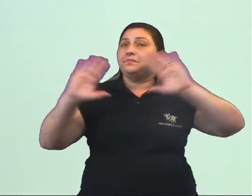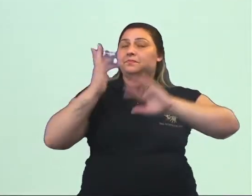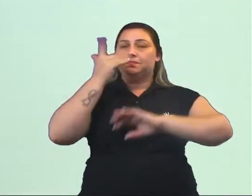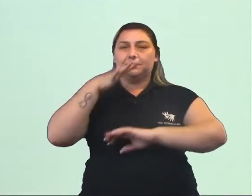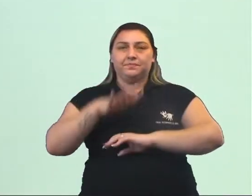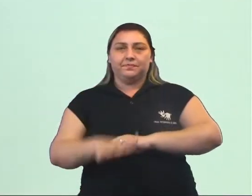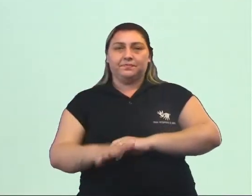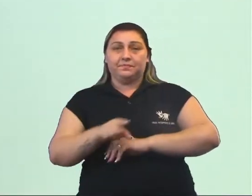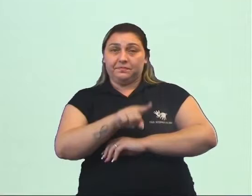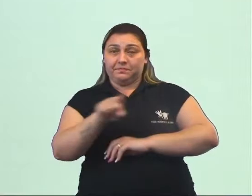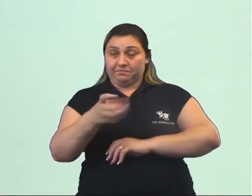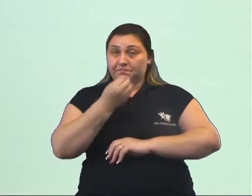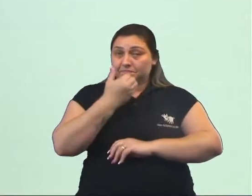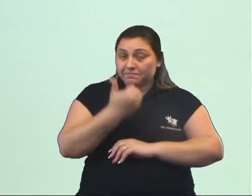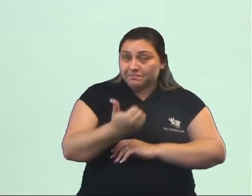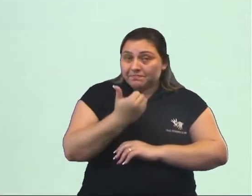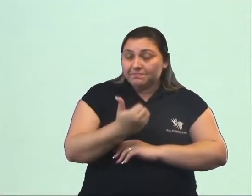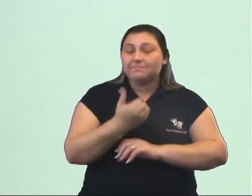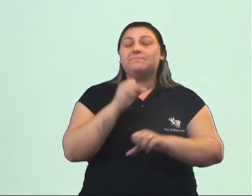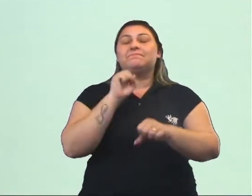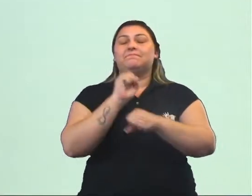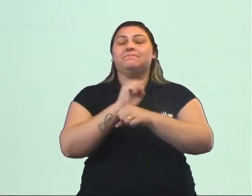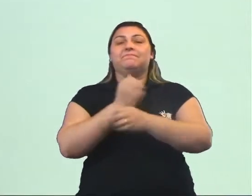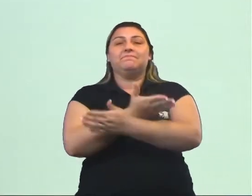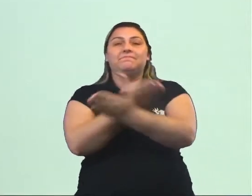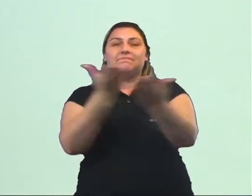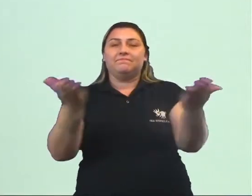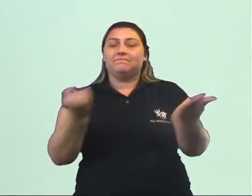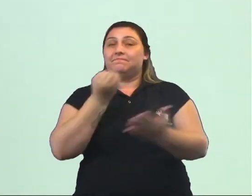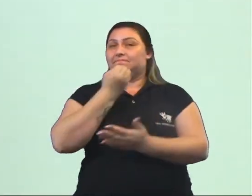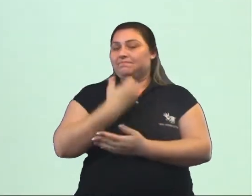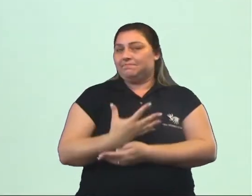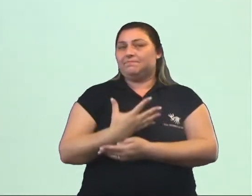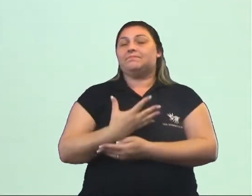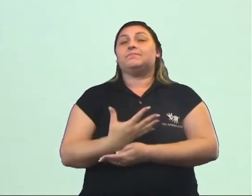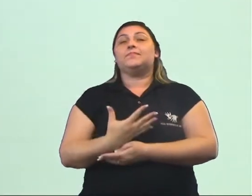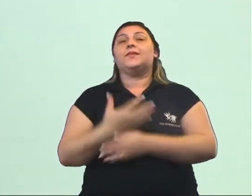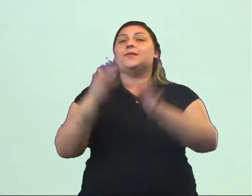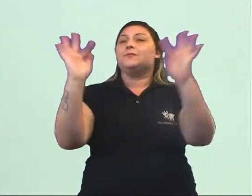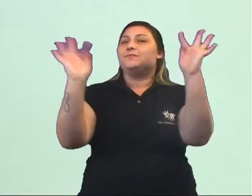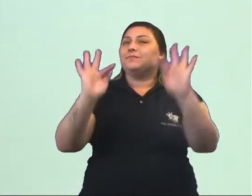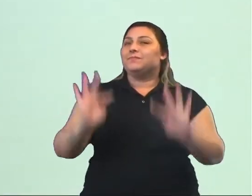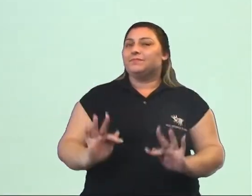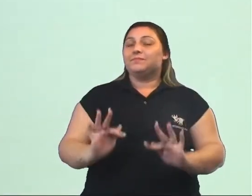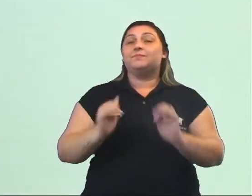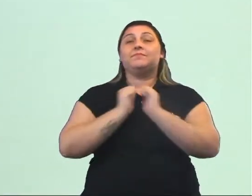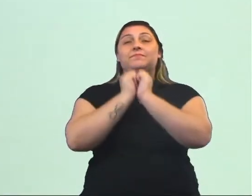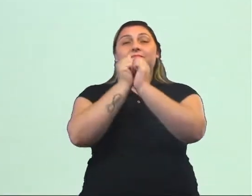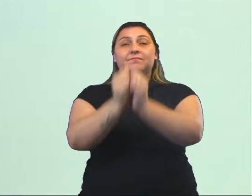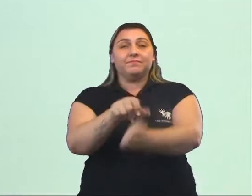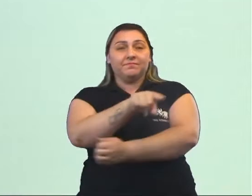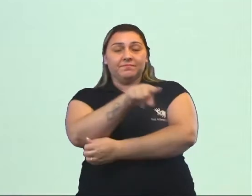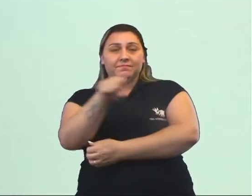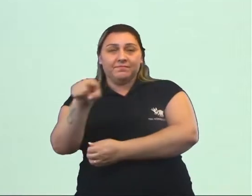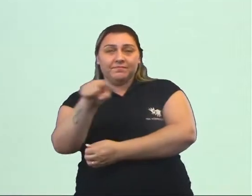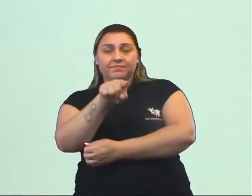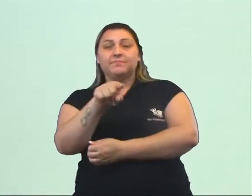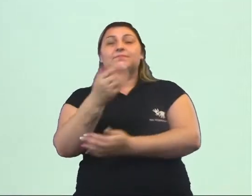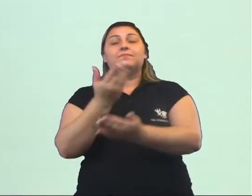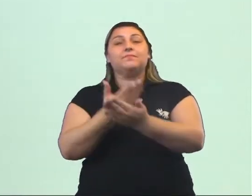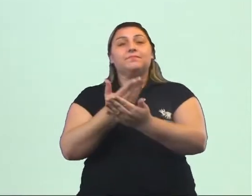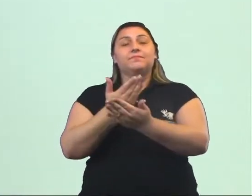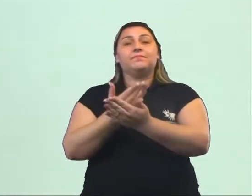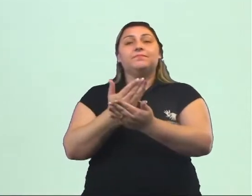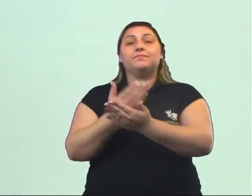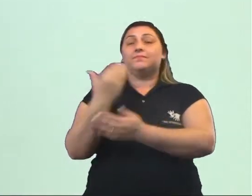Olá, crianças! Como vocês estão? Espero que todos estejam muito bem, pois eu estou muito feliz em estar aqui junto com vocês para